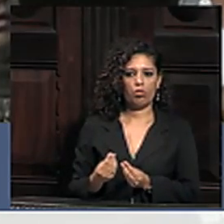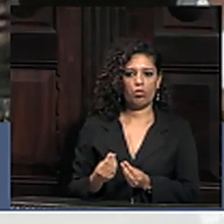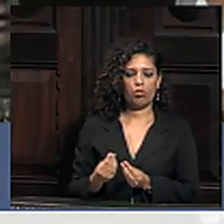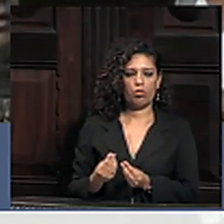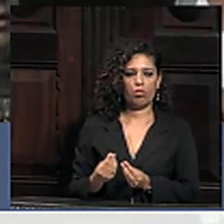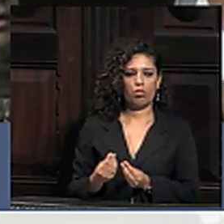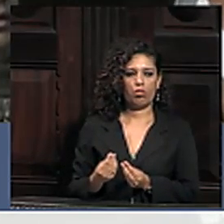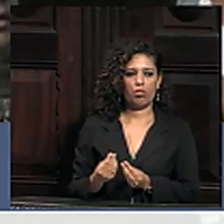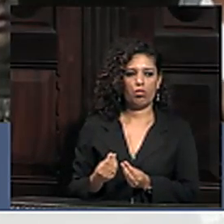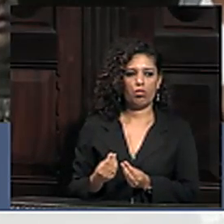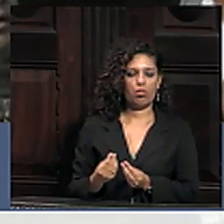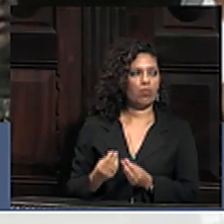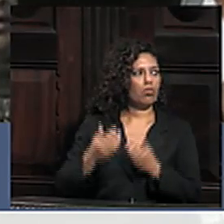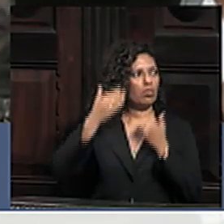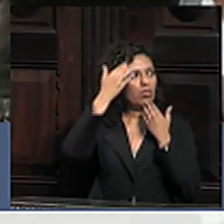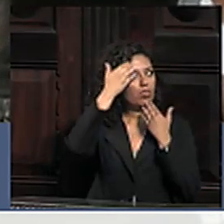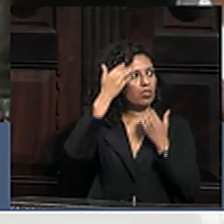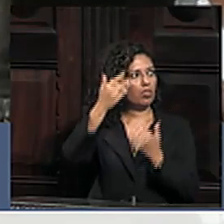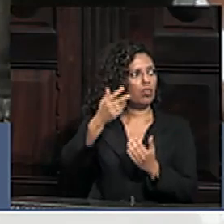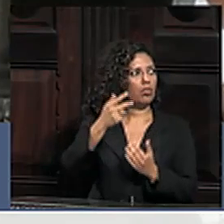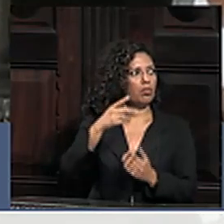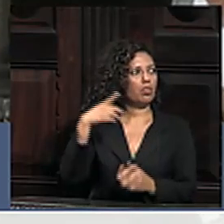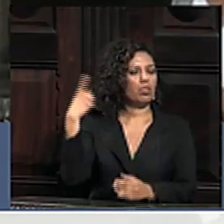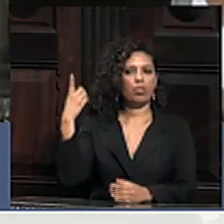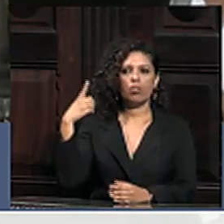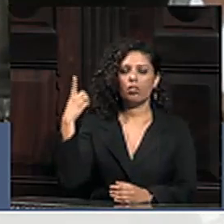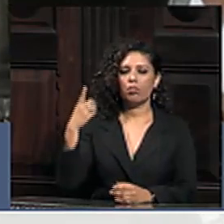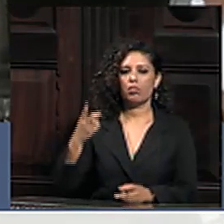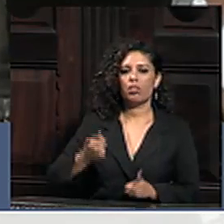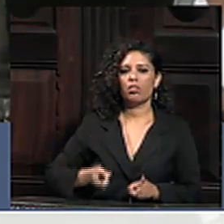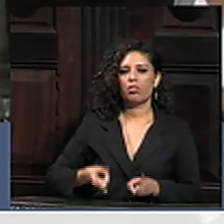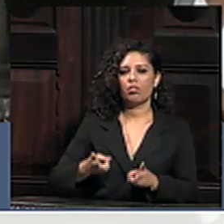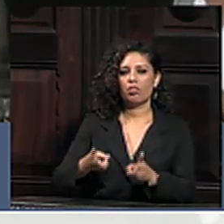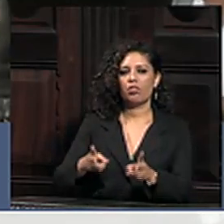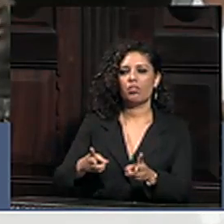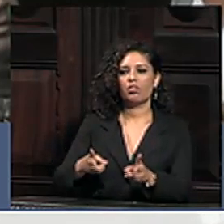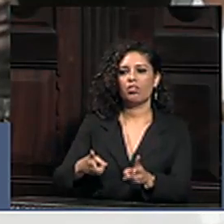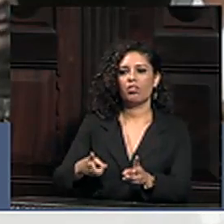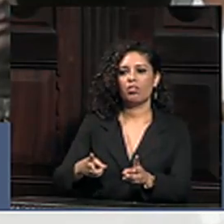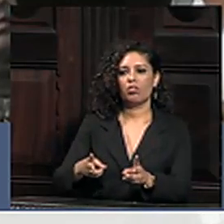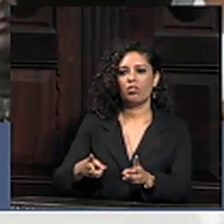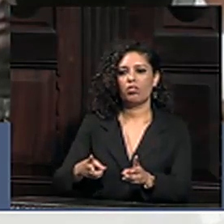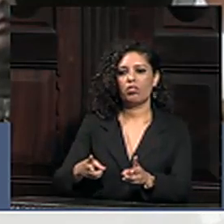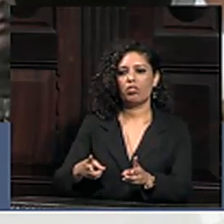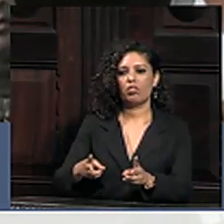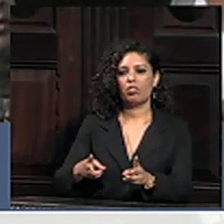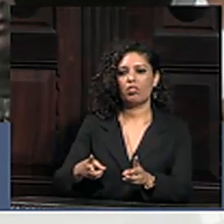Tem toda a razão. Obrigado, deputado. Dando continuidade aqui,